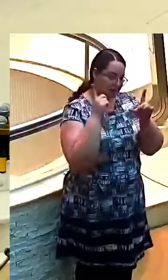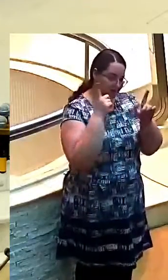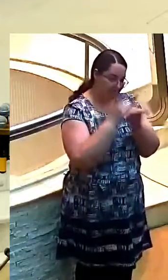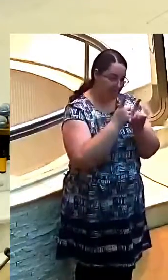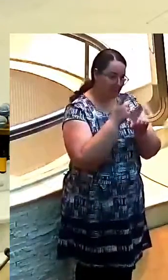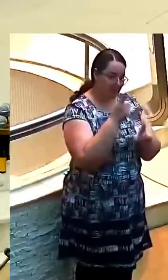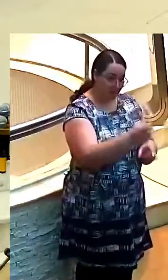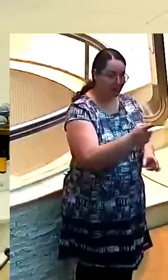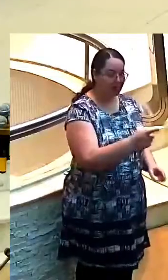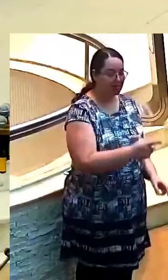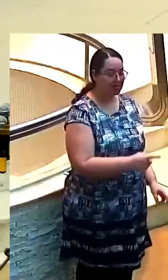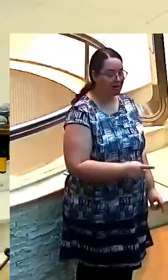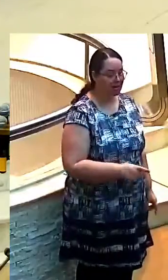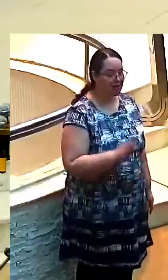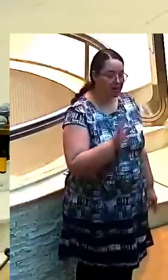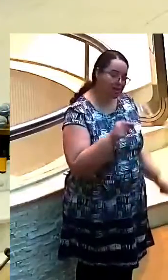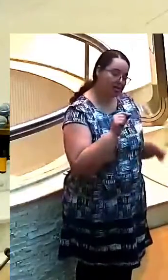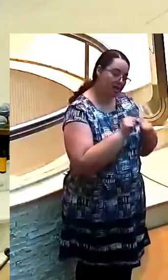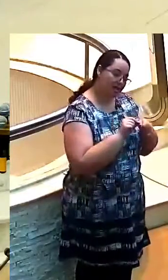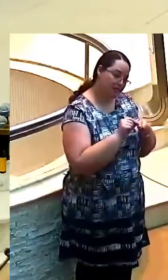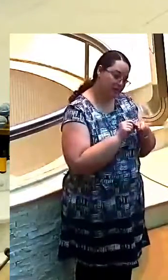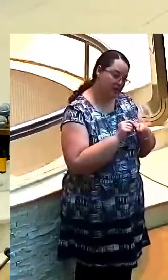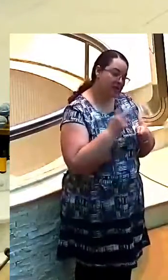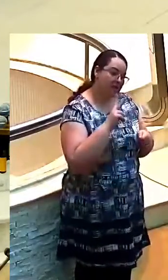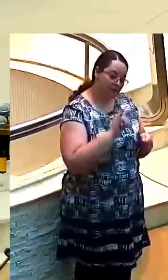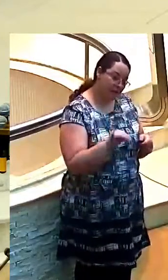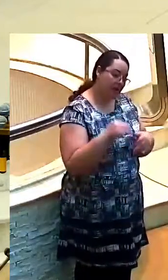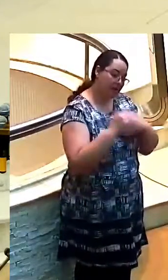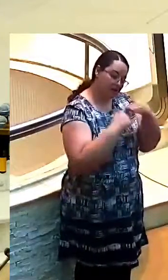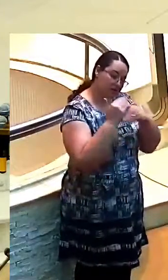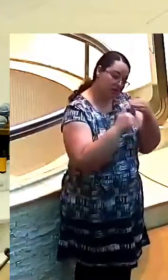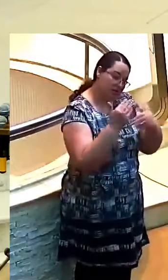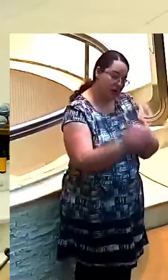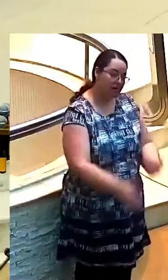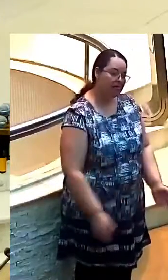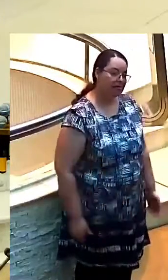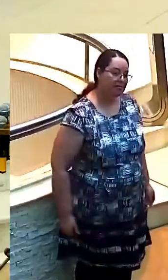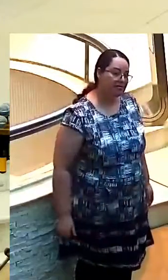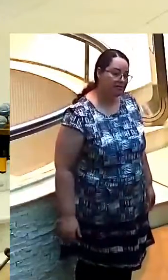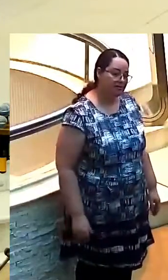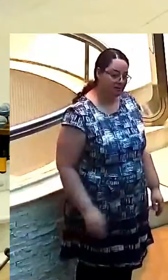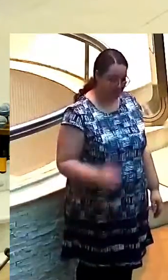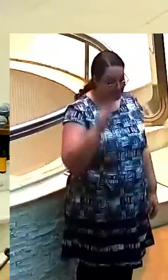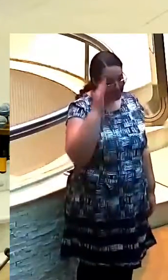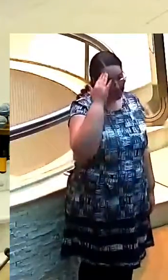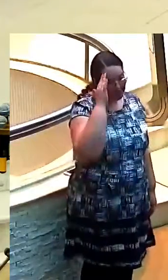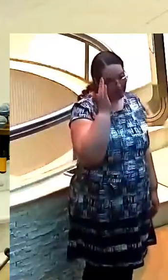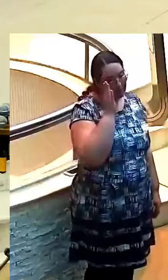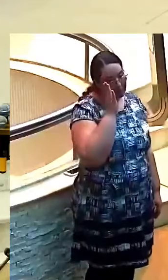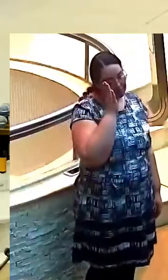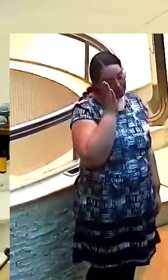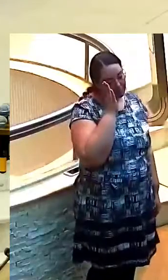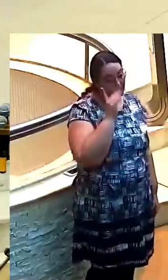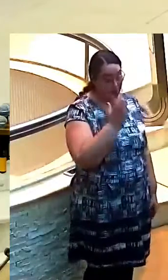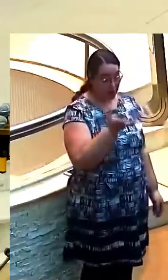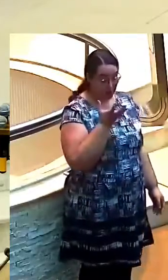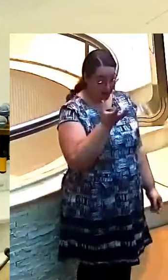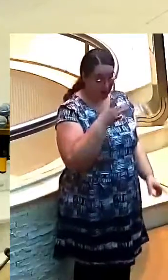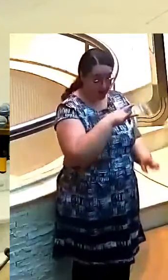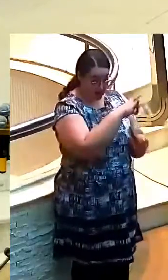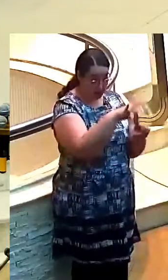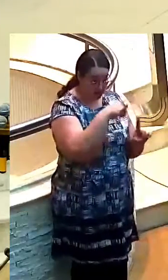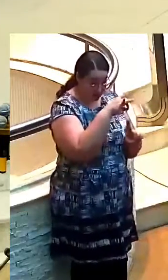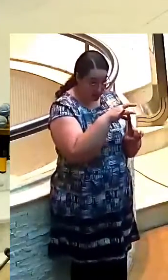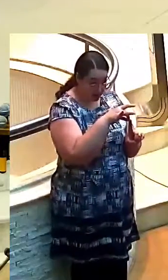ele é o alfa e ômega, Paulo então nos dá, três lições especiais, para aqueles que desejam, santificar, primeiro